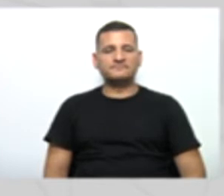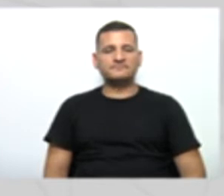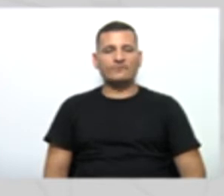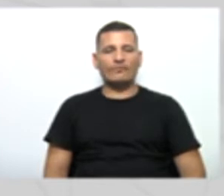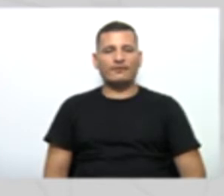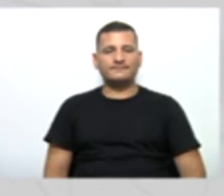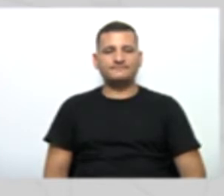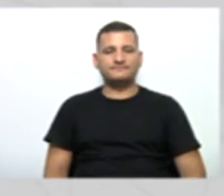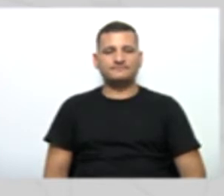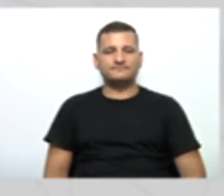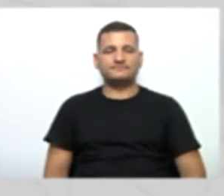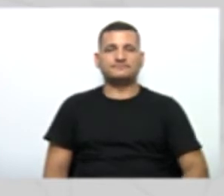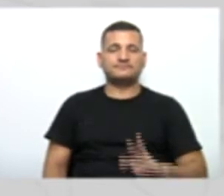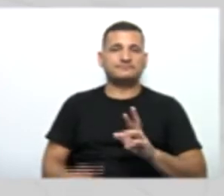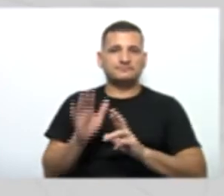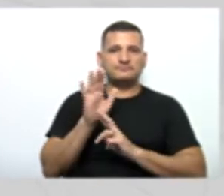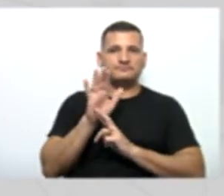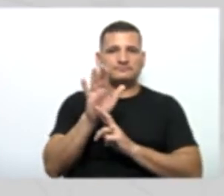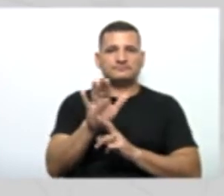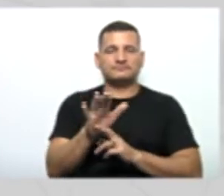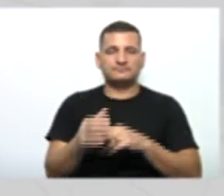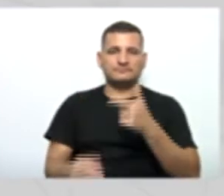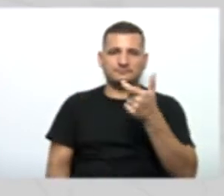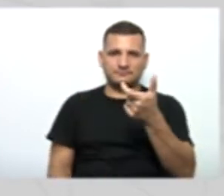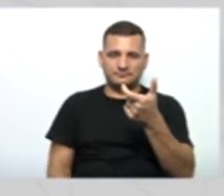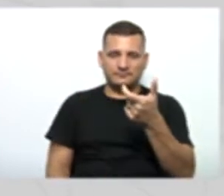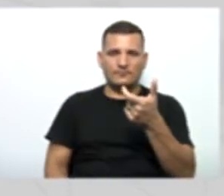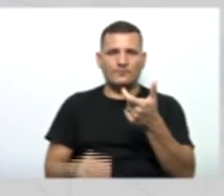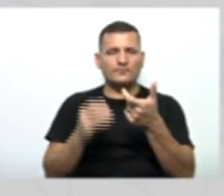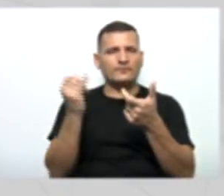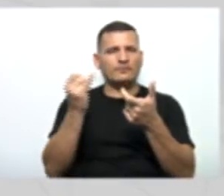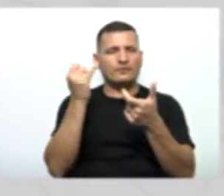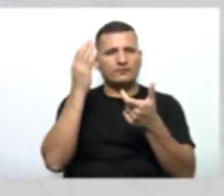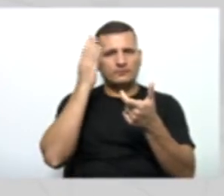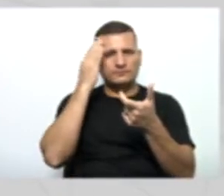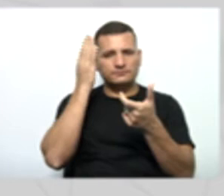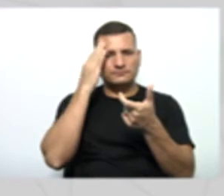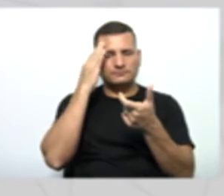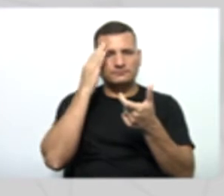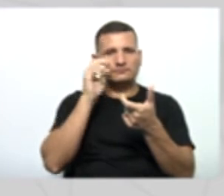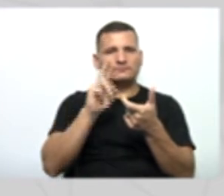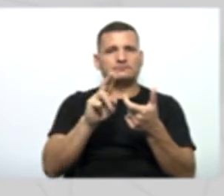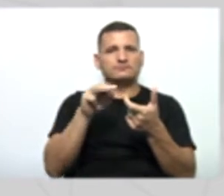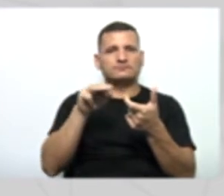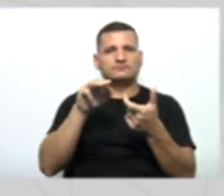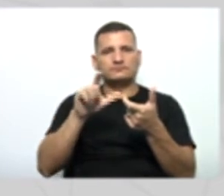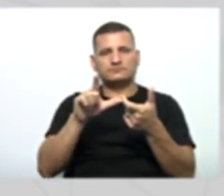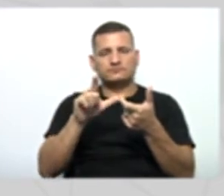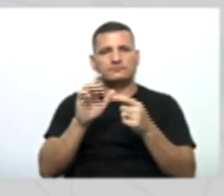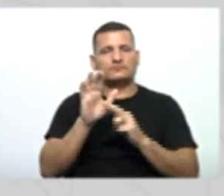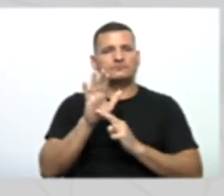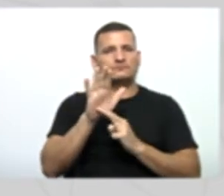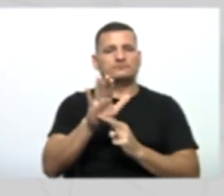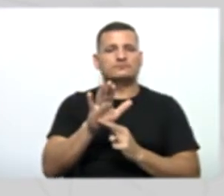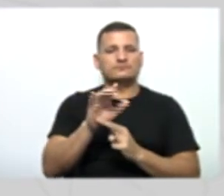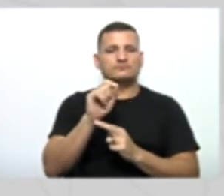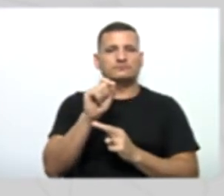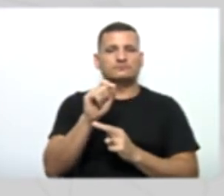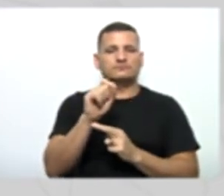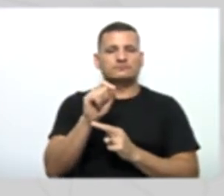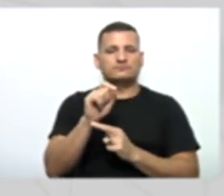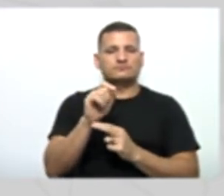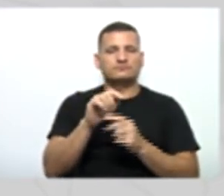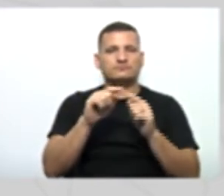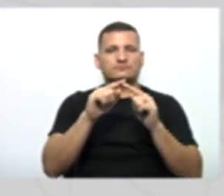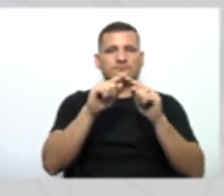Na representação de uma classe, é importante sabermos que a classe em UML são representadas por retângulos, não é